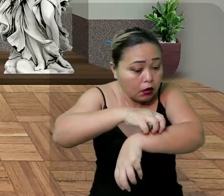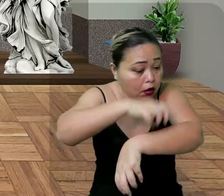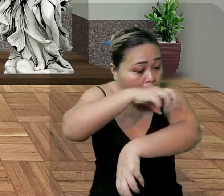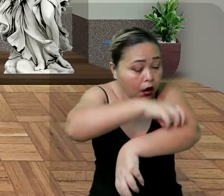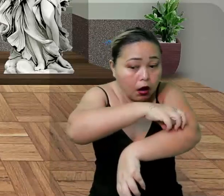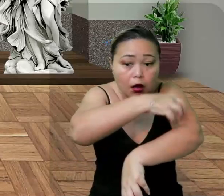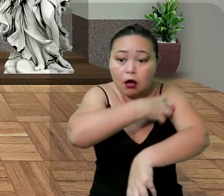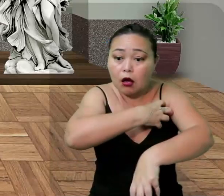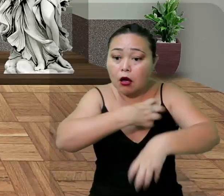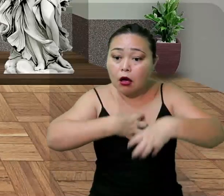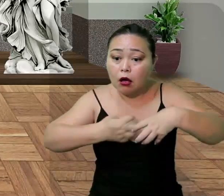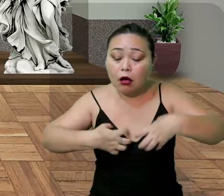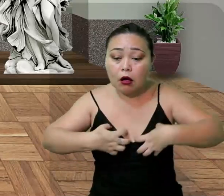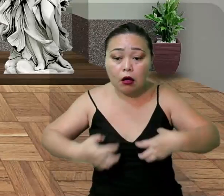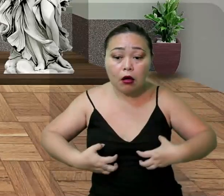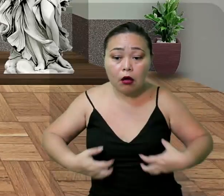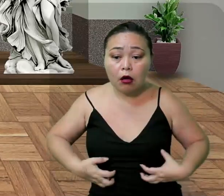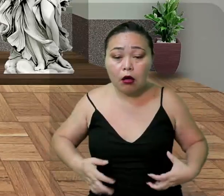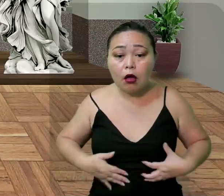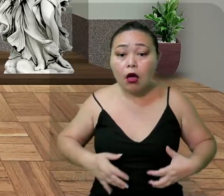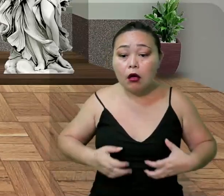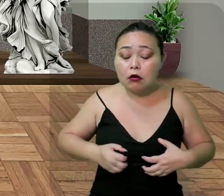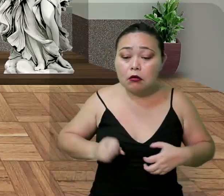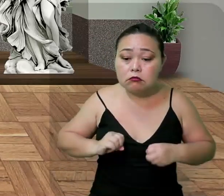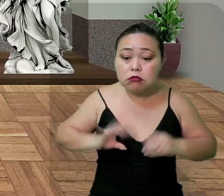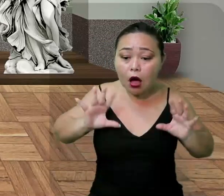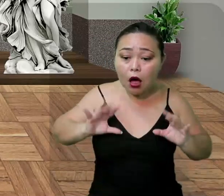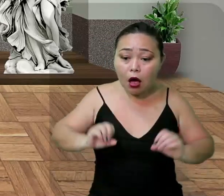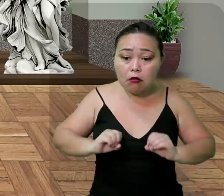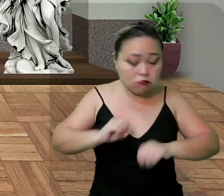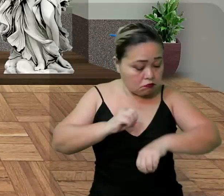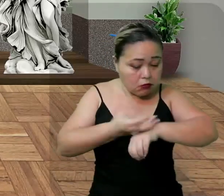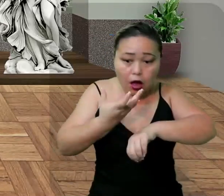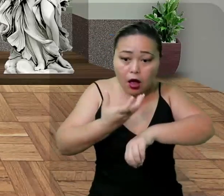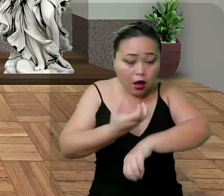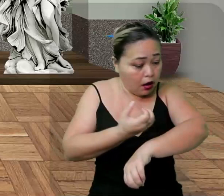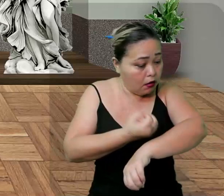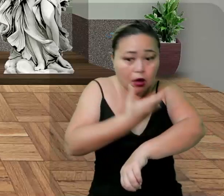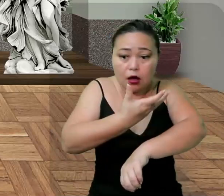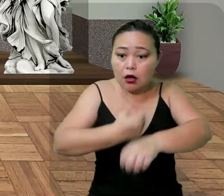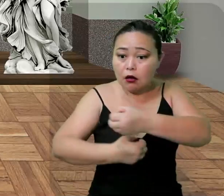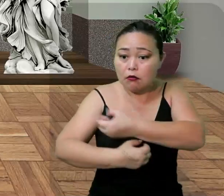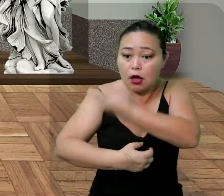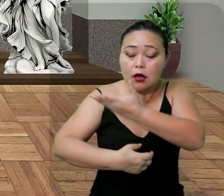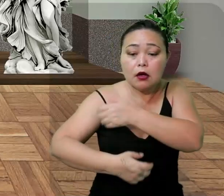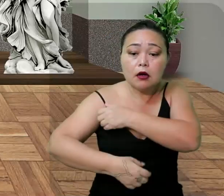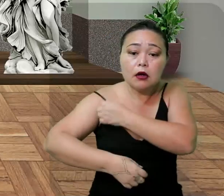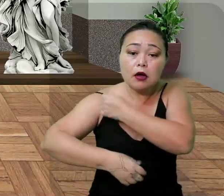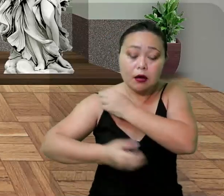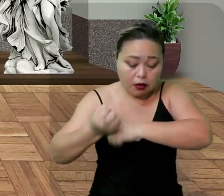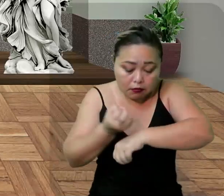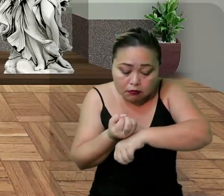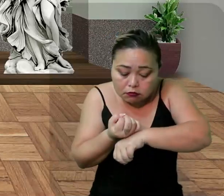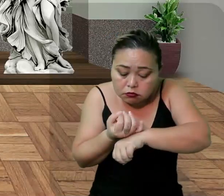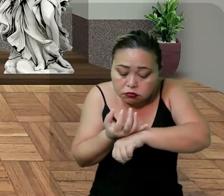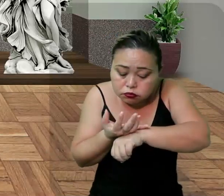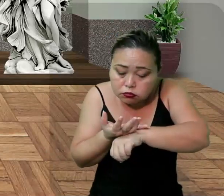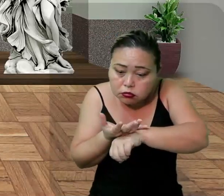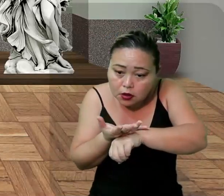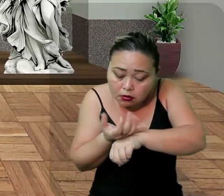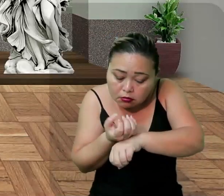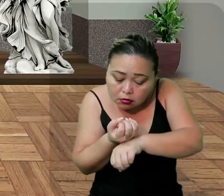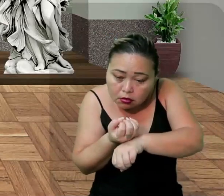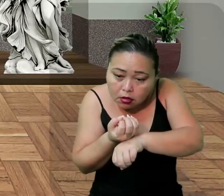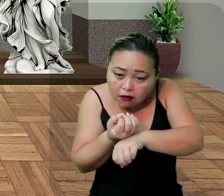ponto que esse bulbo, ele estourava sozinho, né? E quando estourava, abria